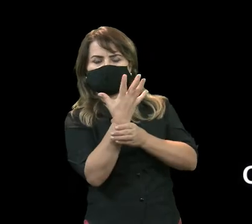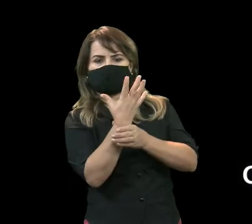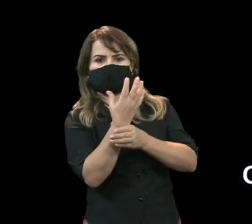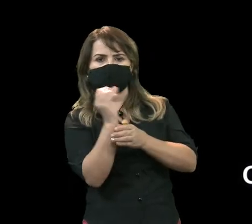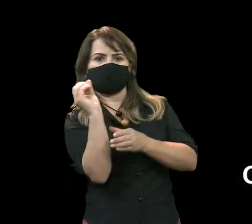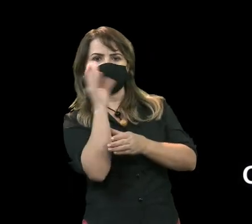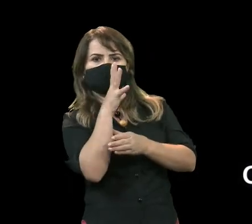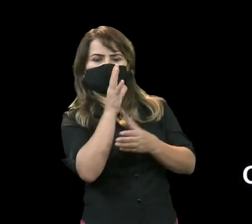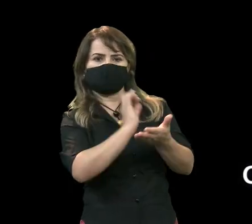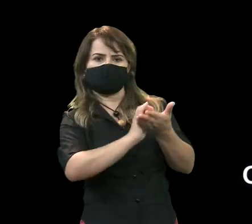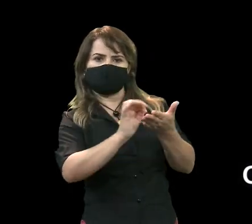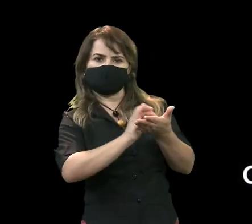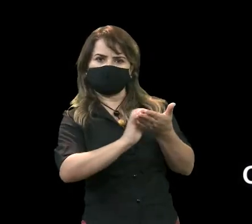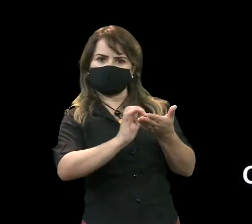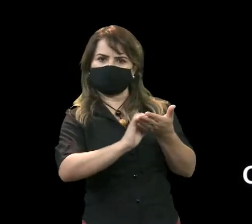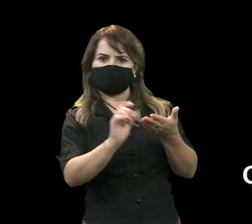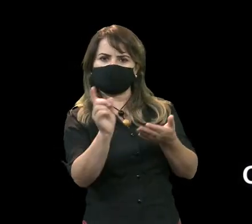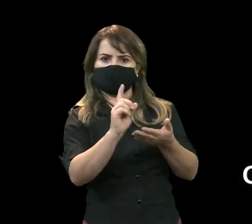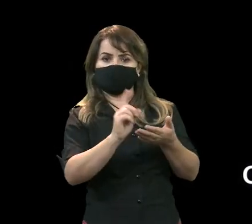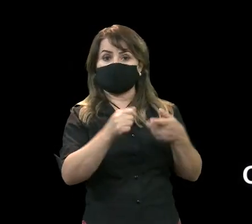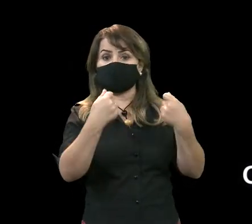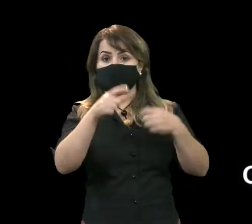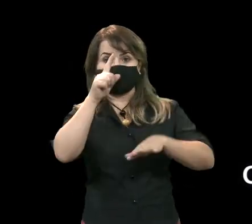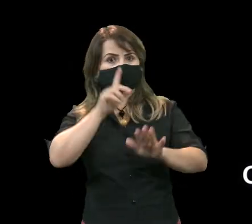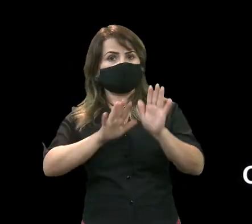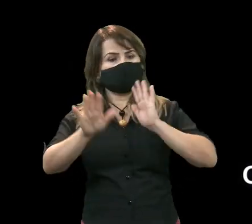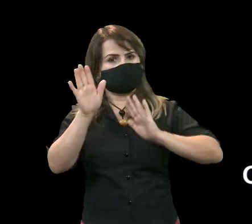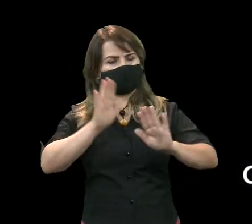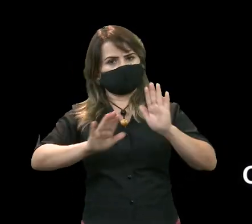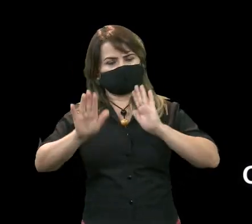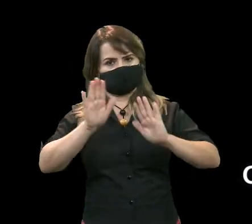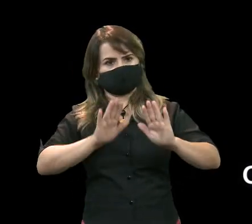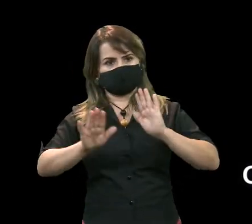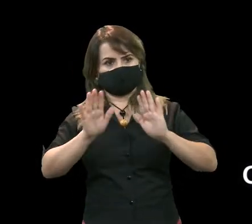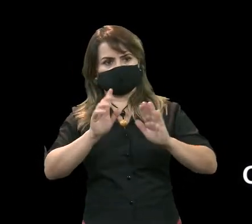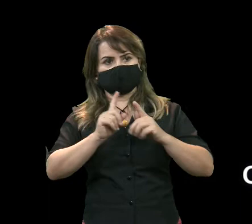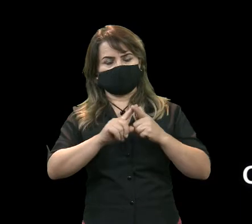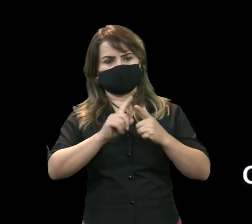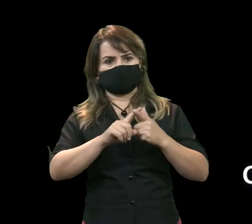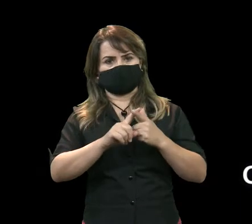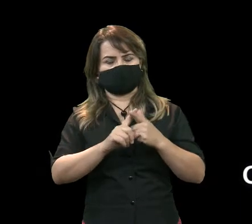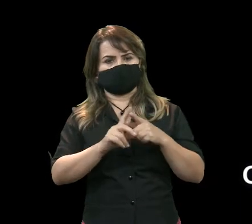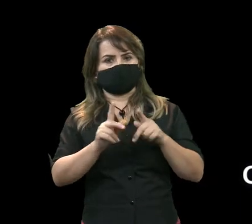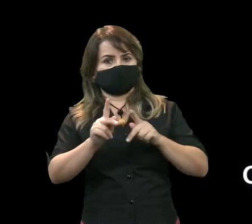ter, porque a imprensa, aquela que tem